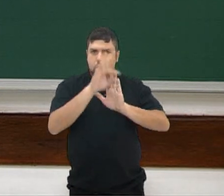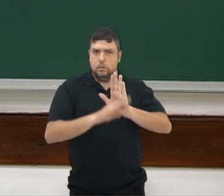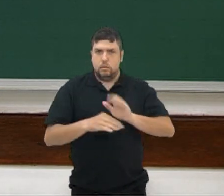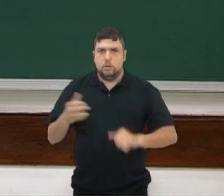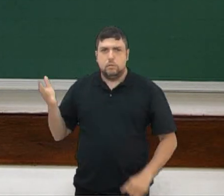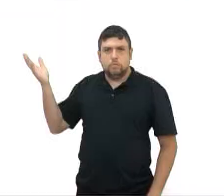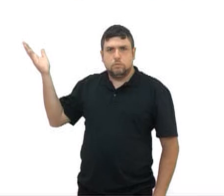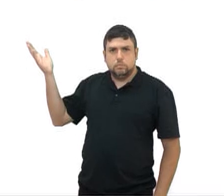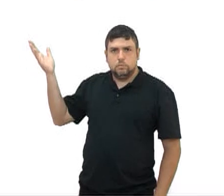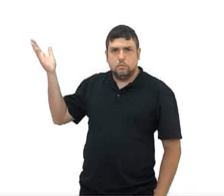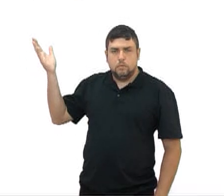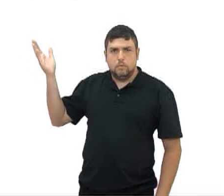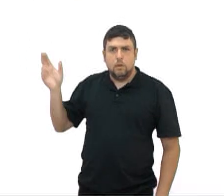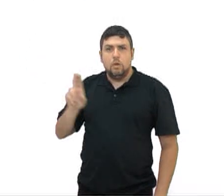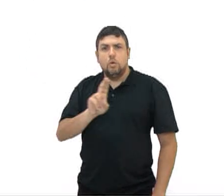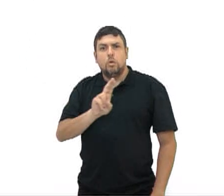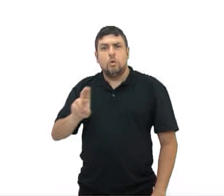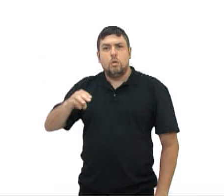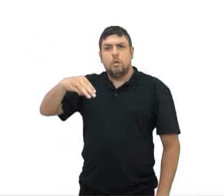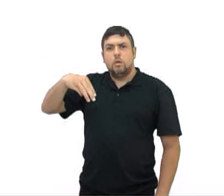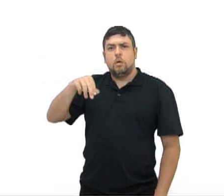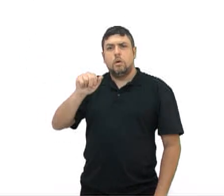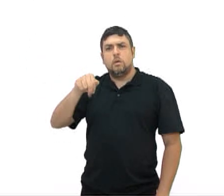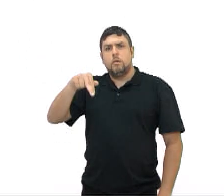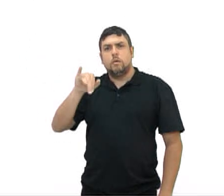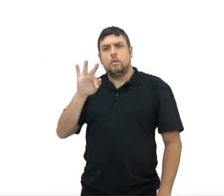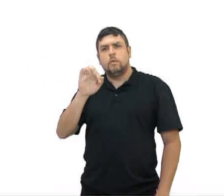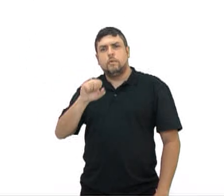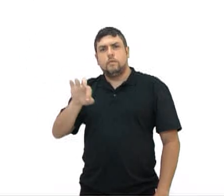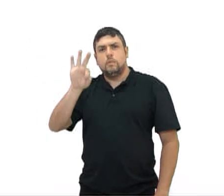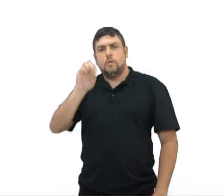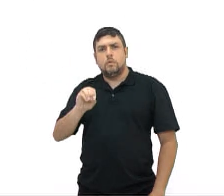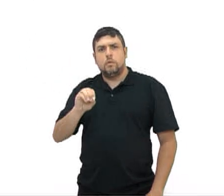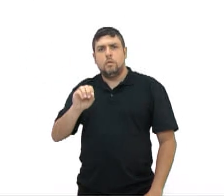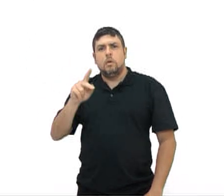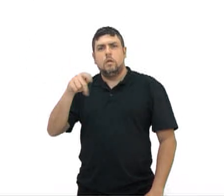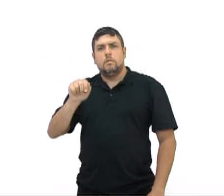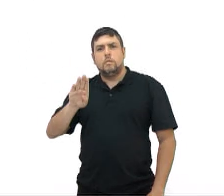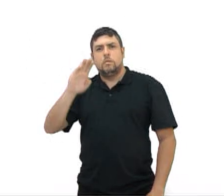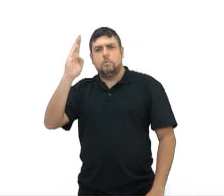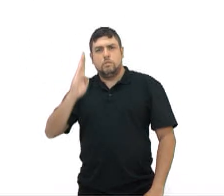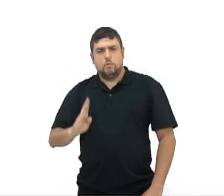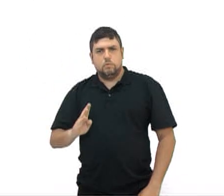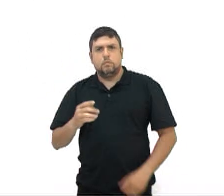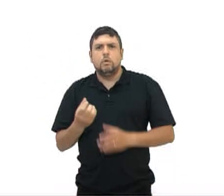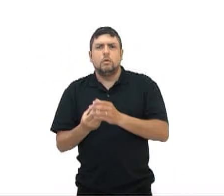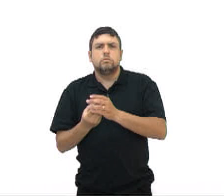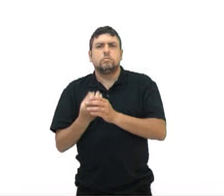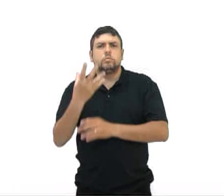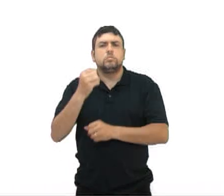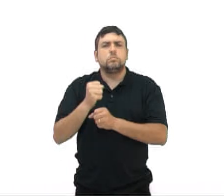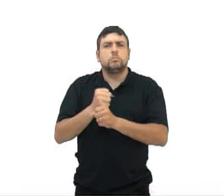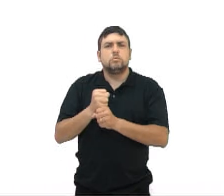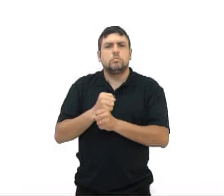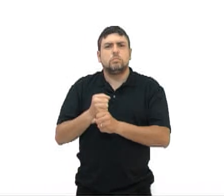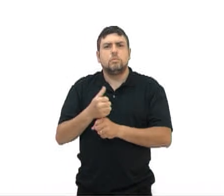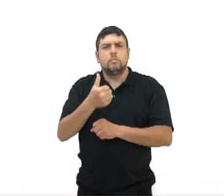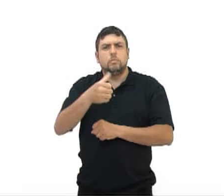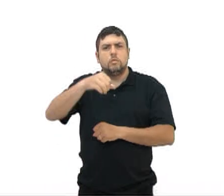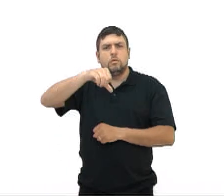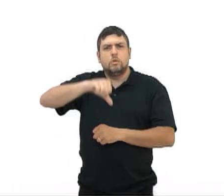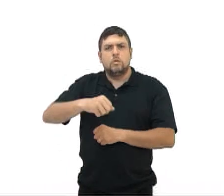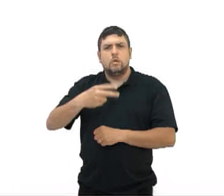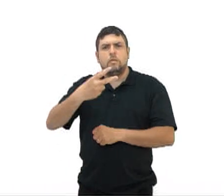dito, é o Manifesto Pau-Brasil, do Oswald de Andrade. Ele foi publicado em 1924. O manifesto é um tipo de